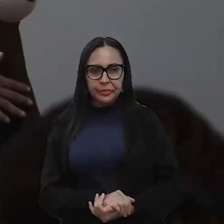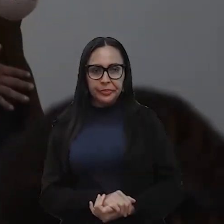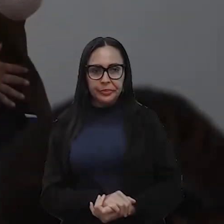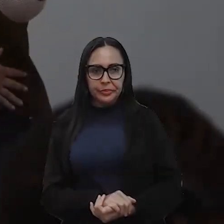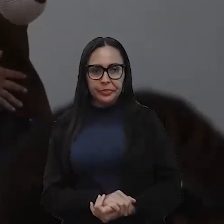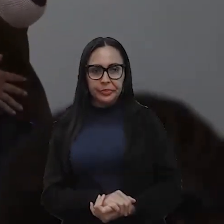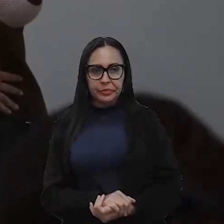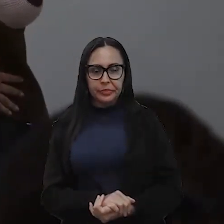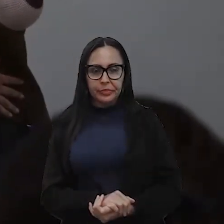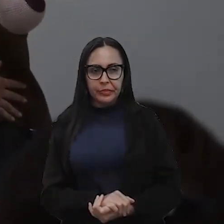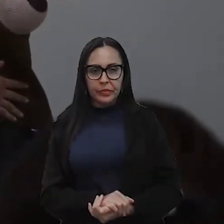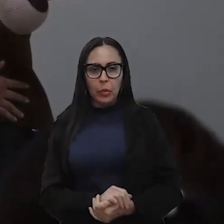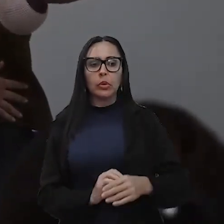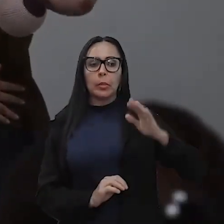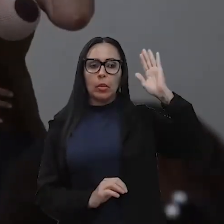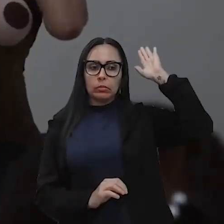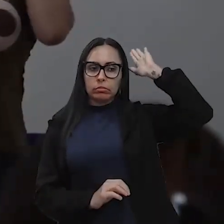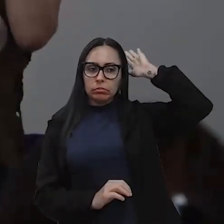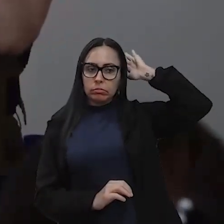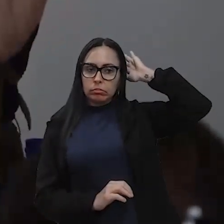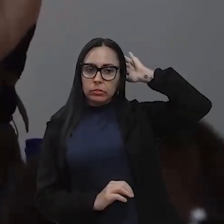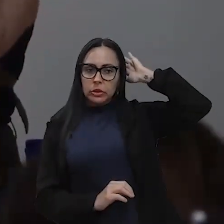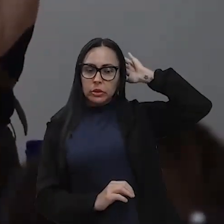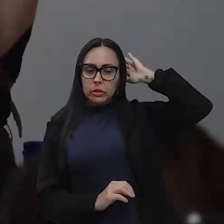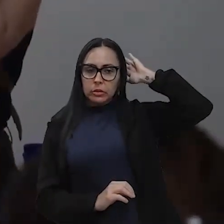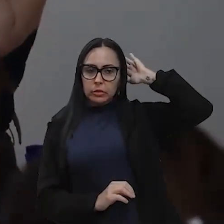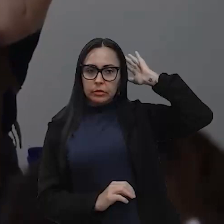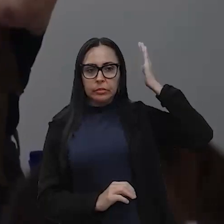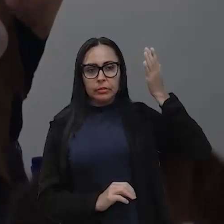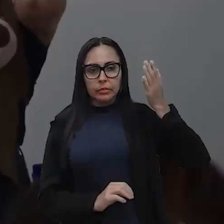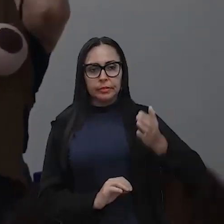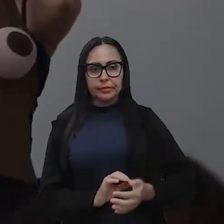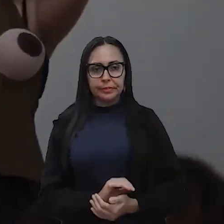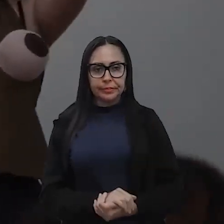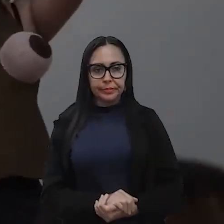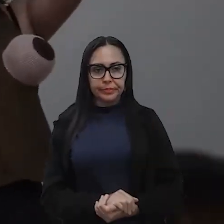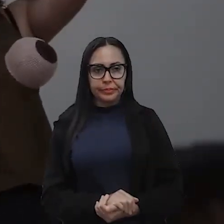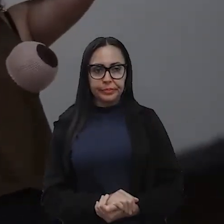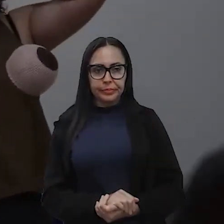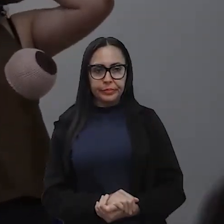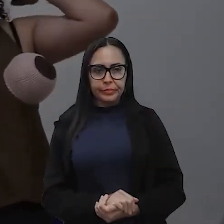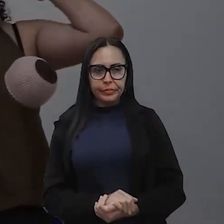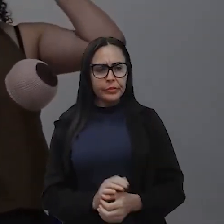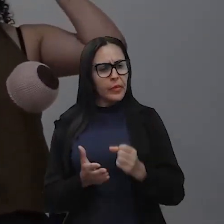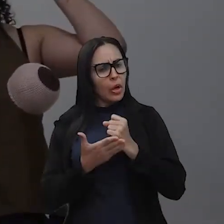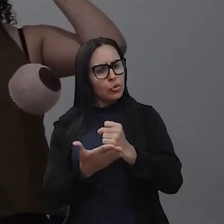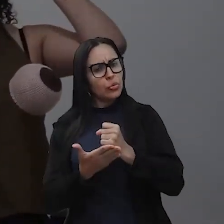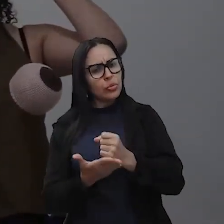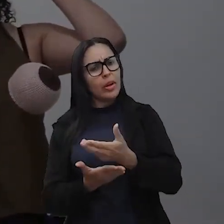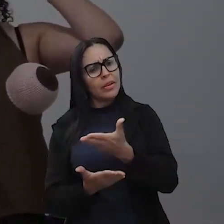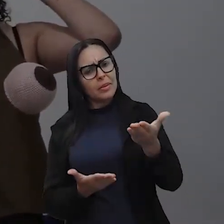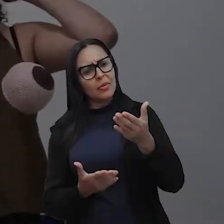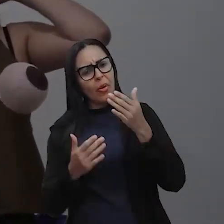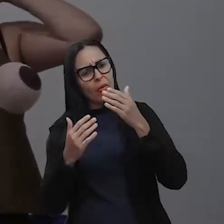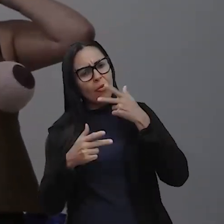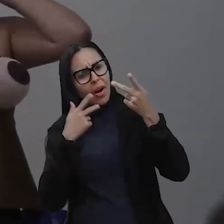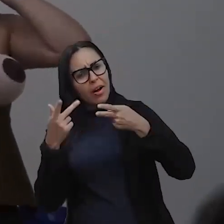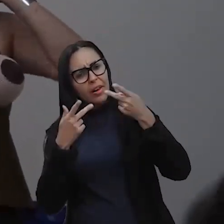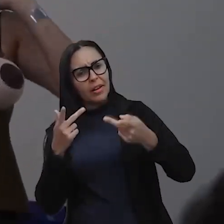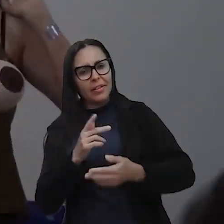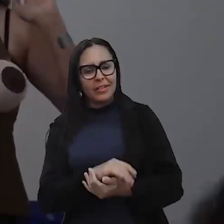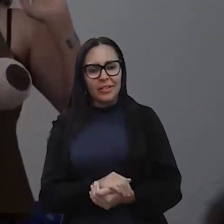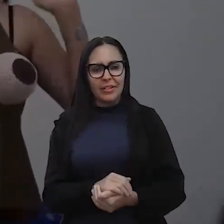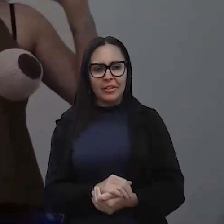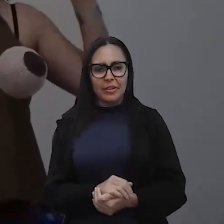Bota a mão. Vamos lá. O segundo. Ajuda, gente. Vai ajudando. Segundo. Olha aí.